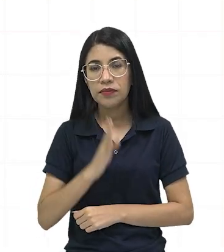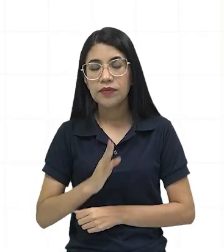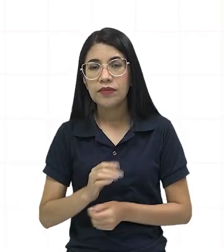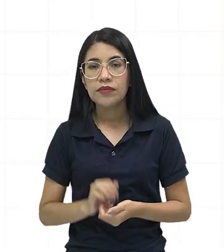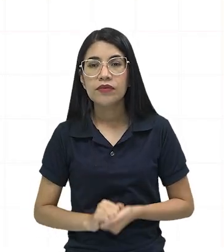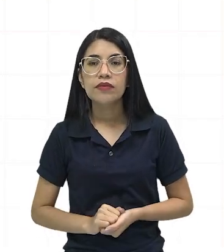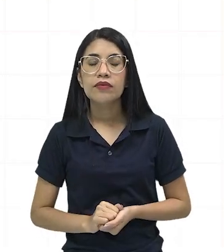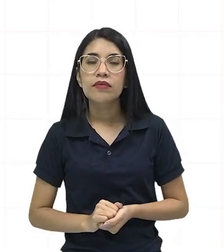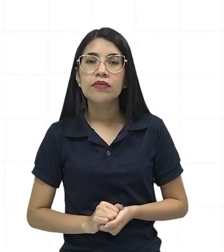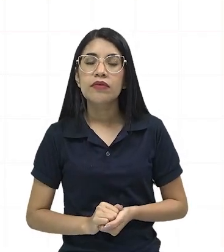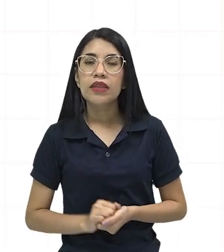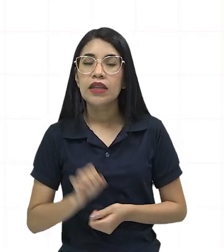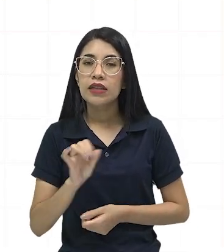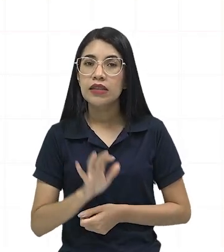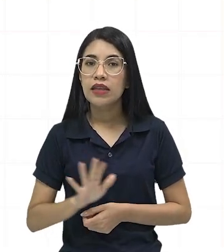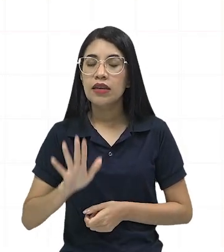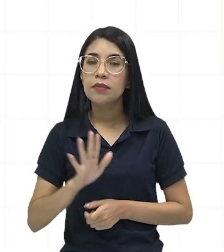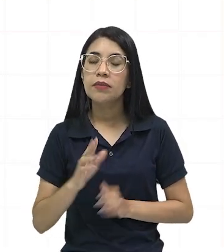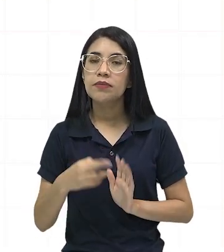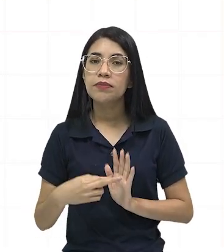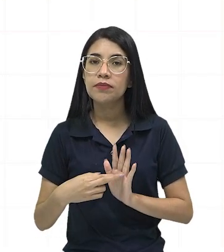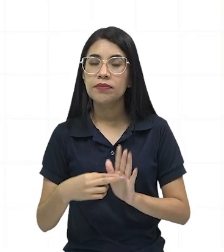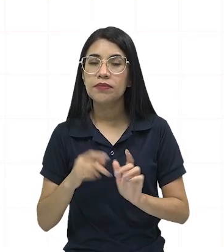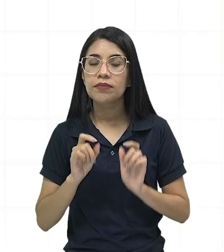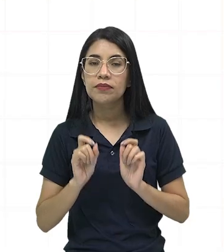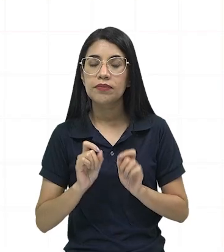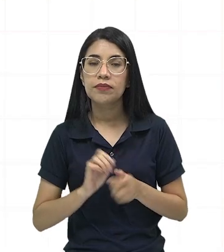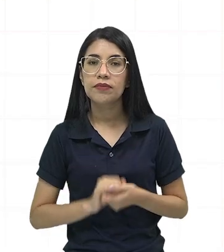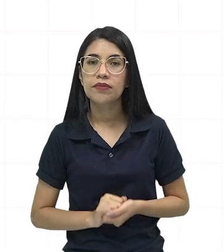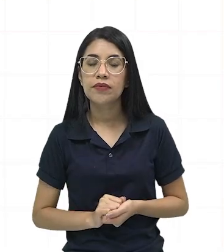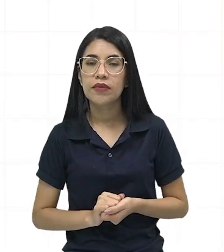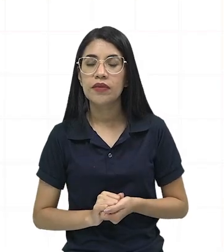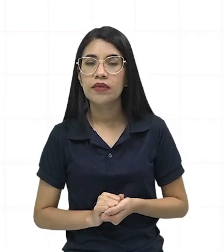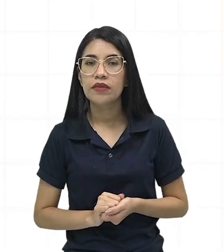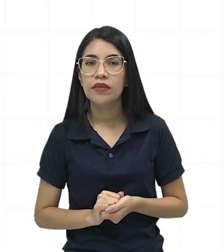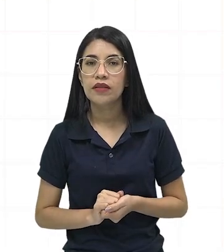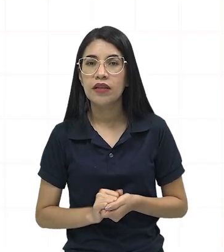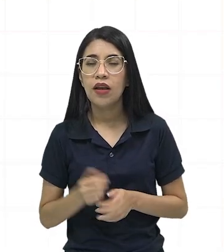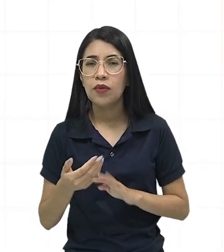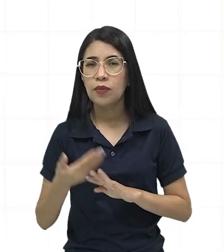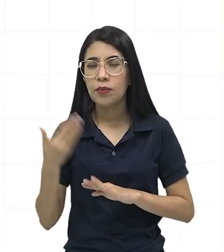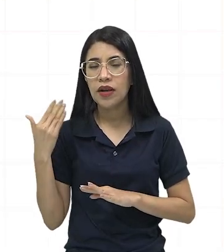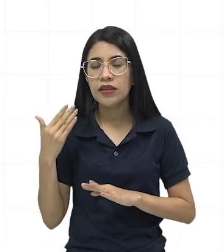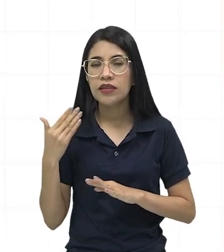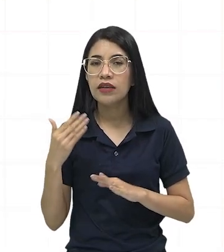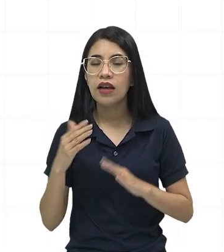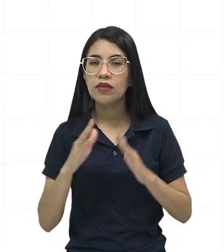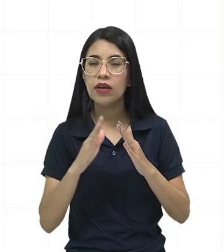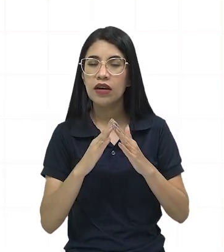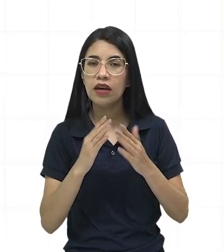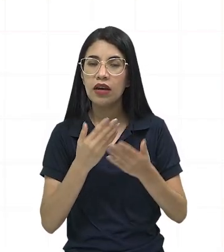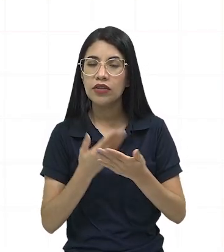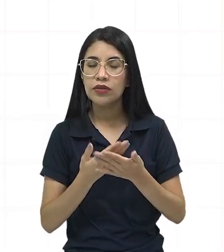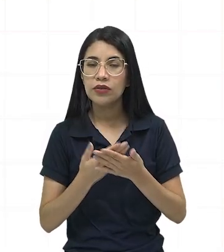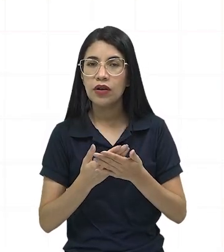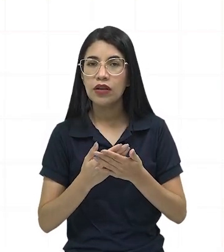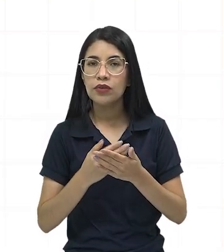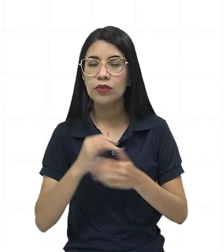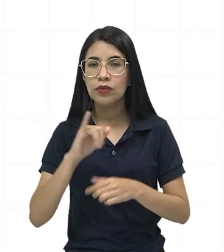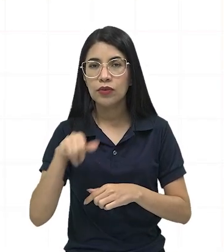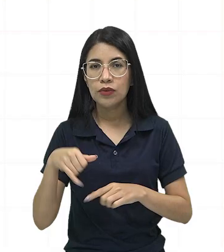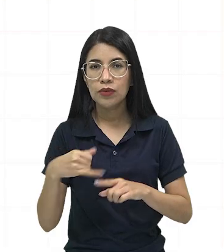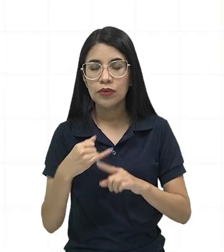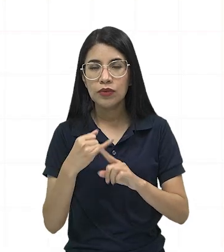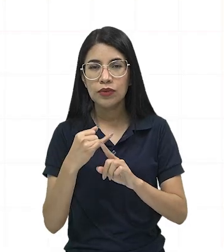Brasil. Essa imagem, ela basicamente é o antigo colégio dos jesuítas na Bahia, né, ou a